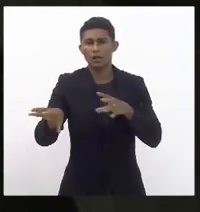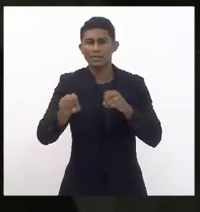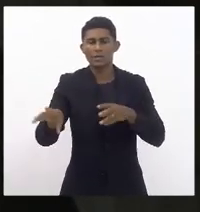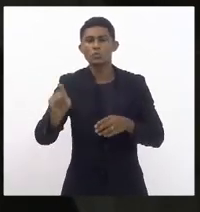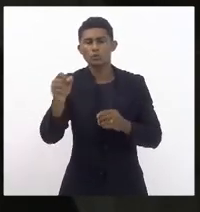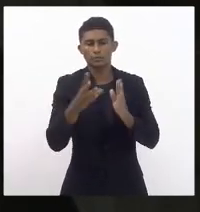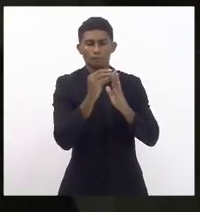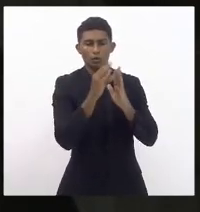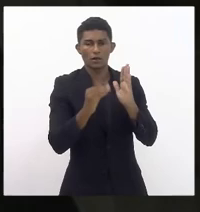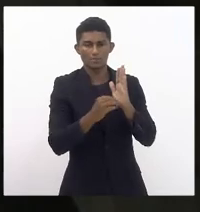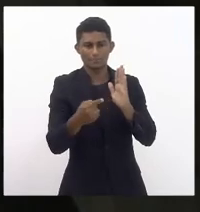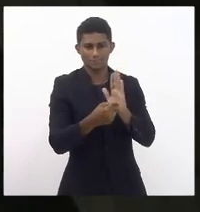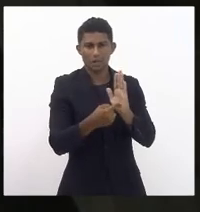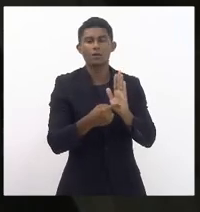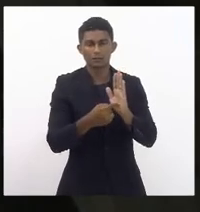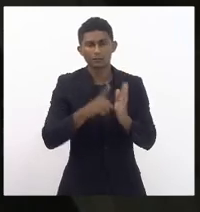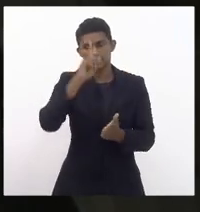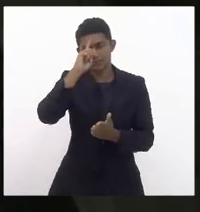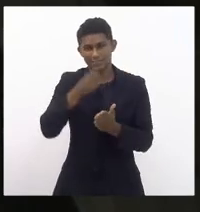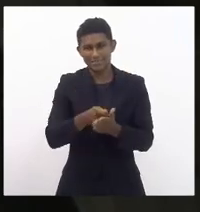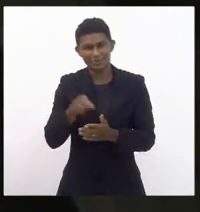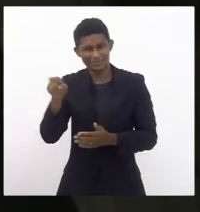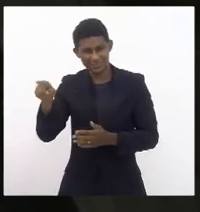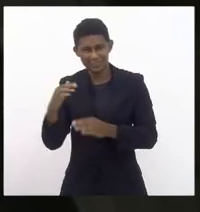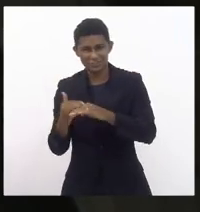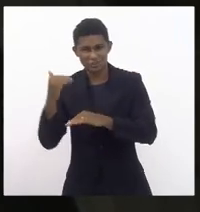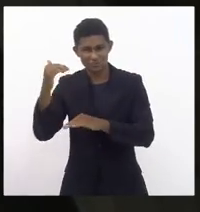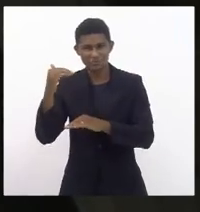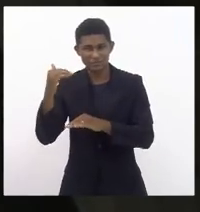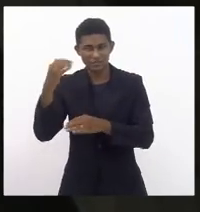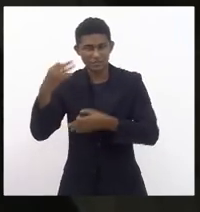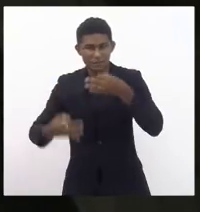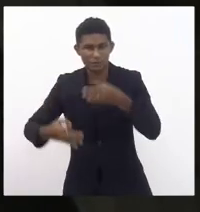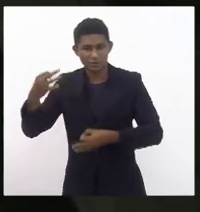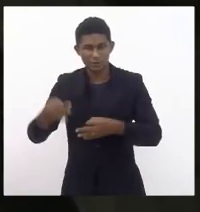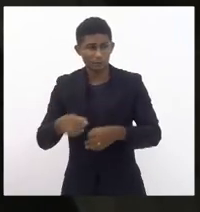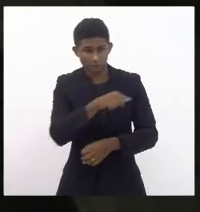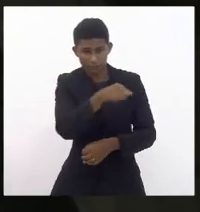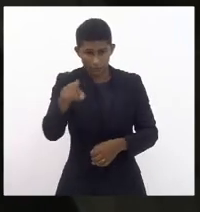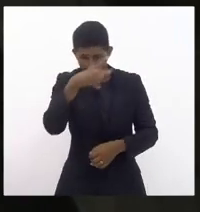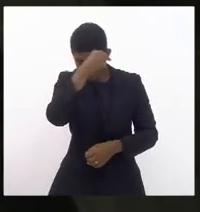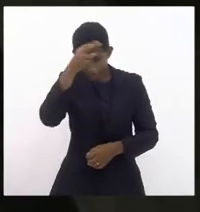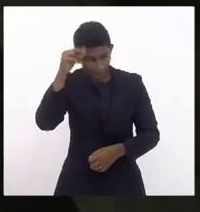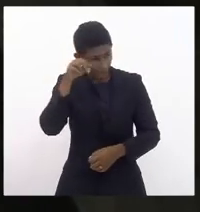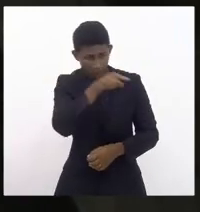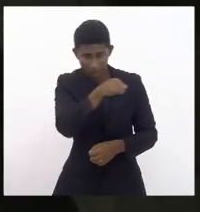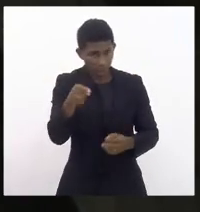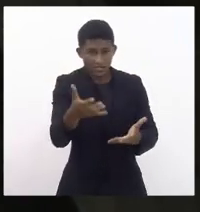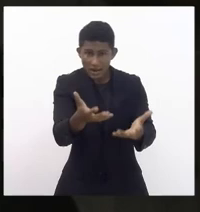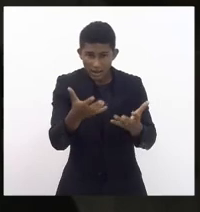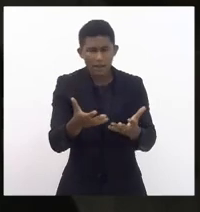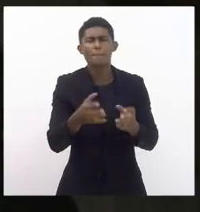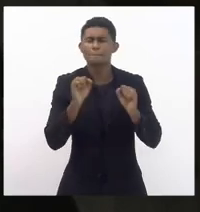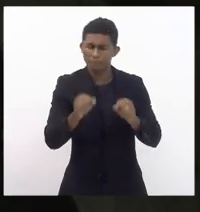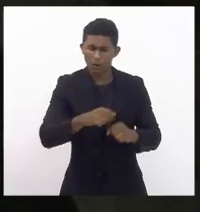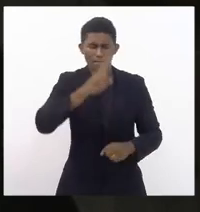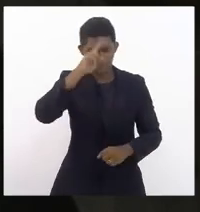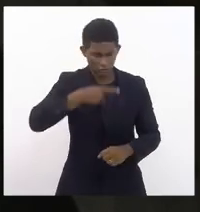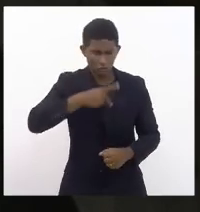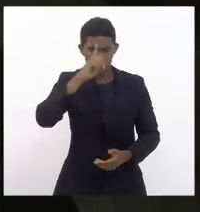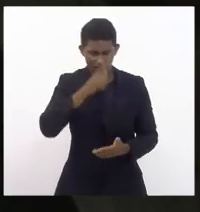não entendo o teor dessa decisão do supremo que se os prefeitos quisesse já poderiam de moto próprio tomar essa decisão